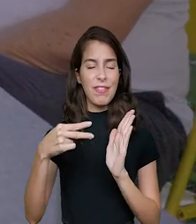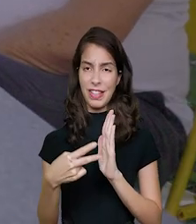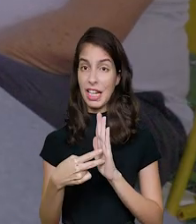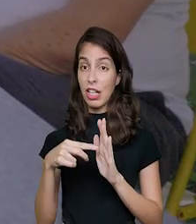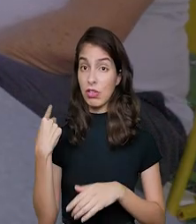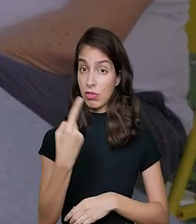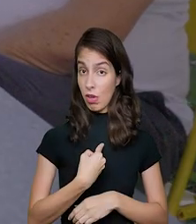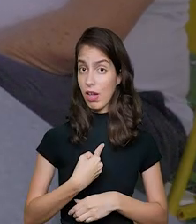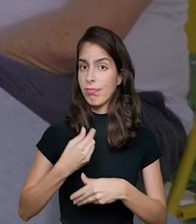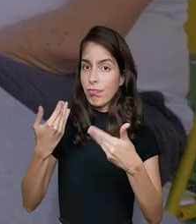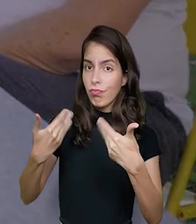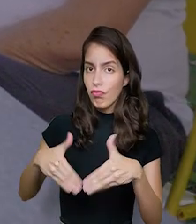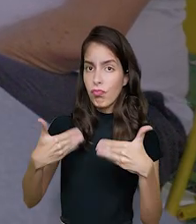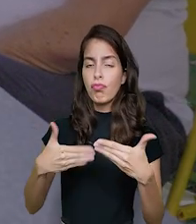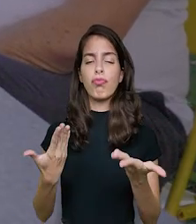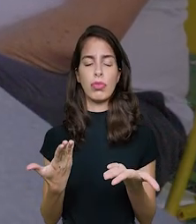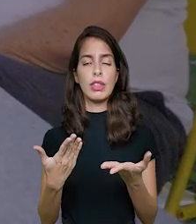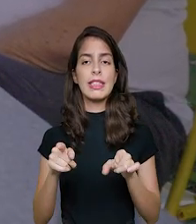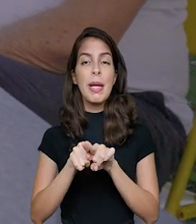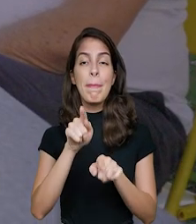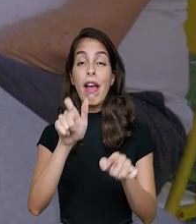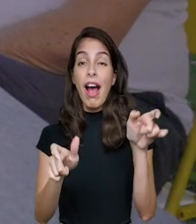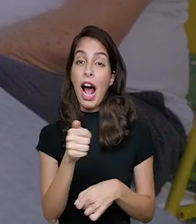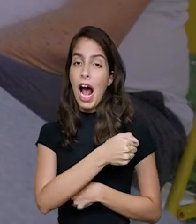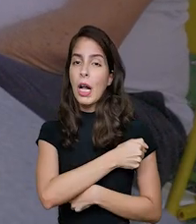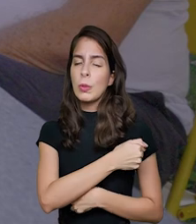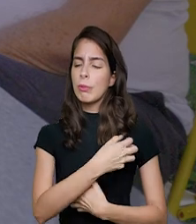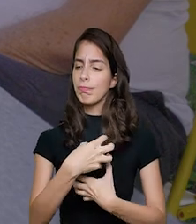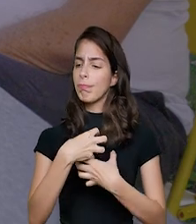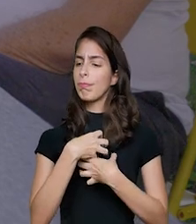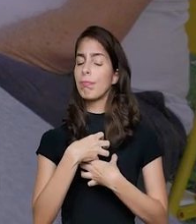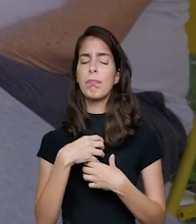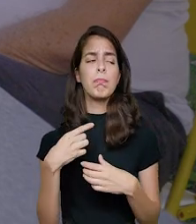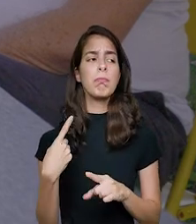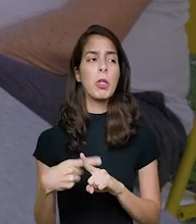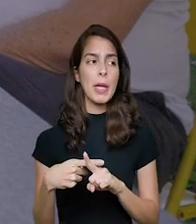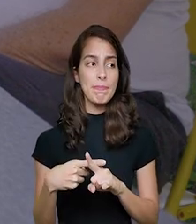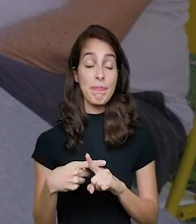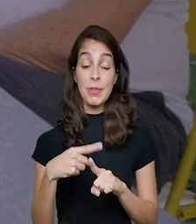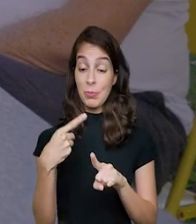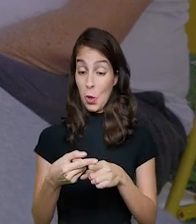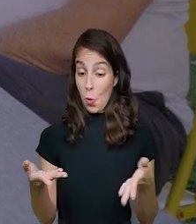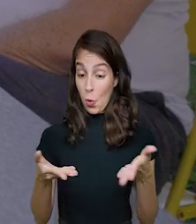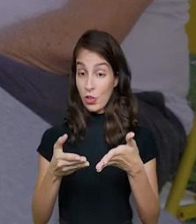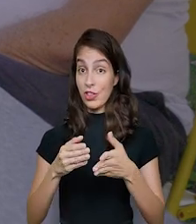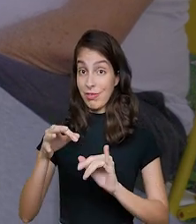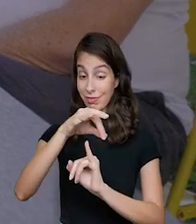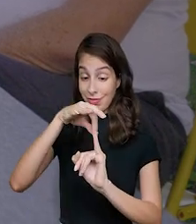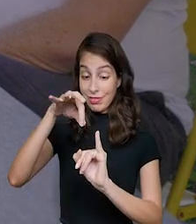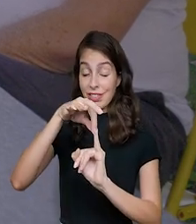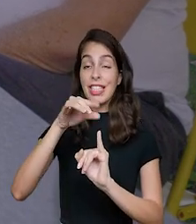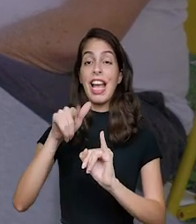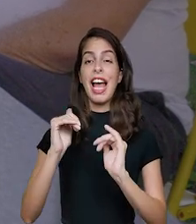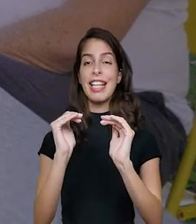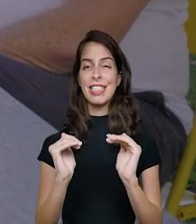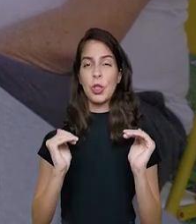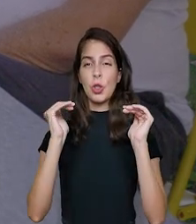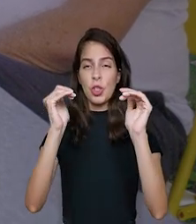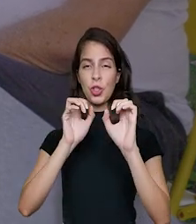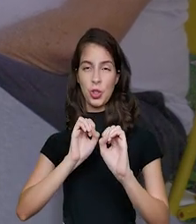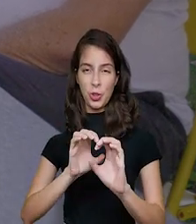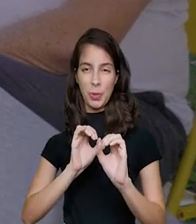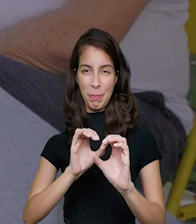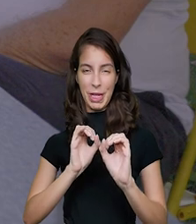servidores e servidoras e pros estudantes é que hoje nós somos no instituição de ensino superior né Nós somos uma